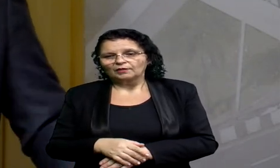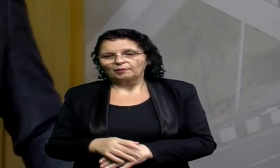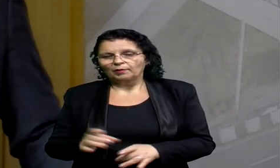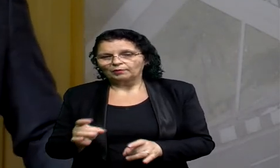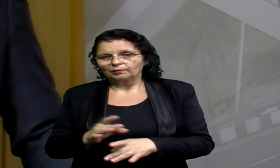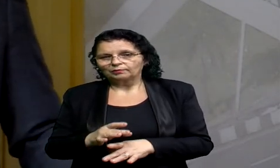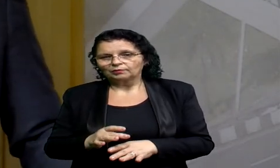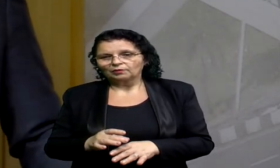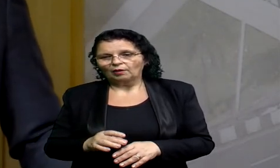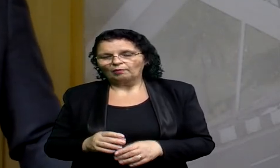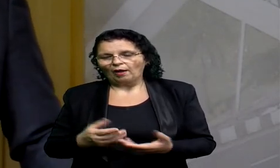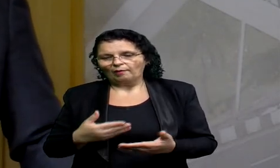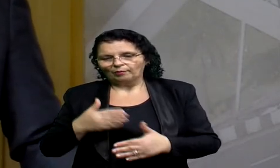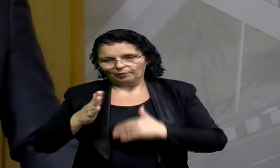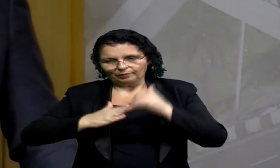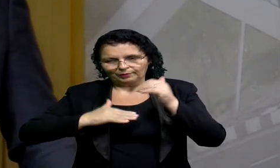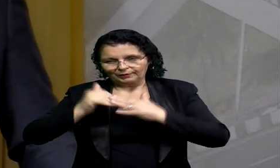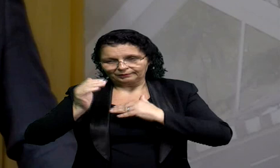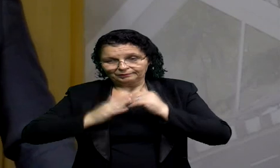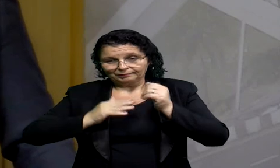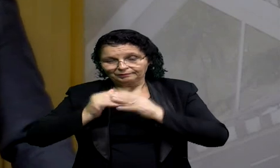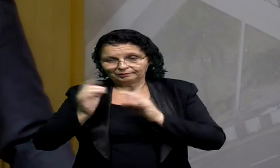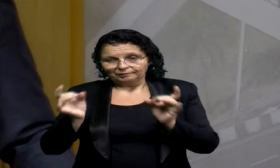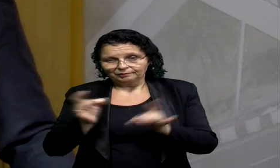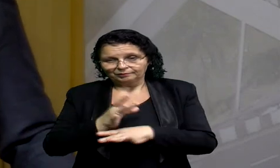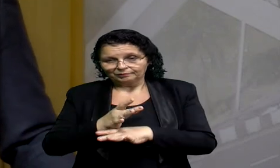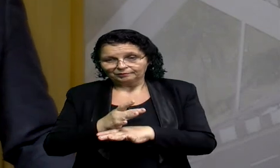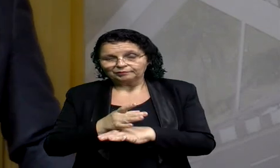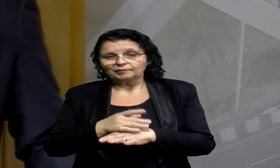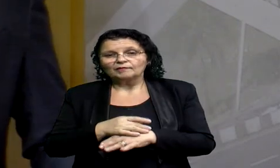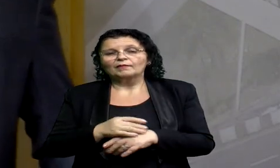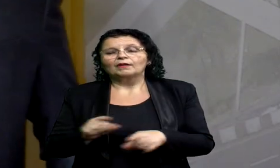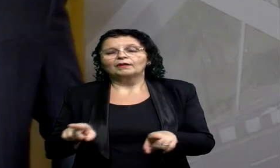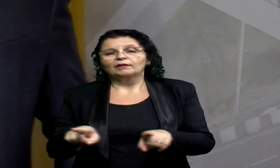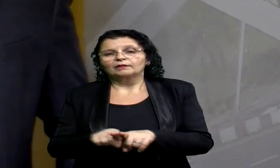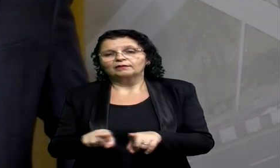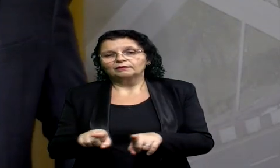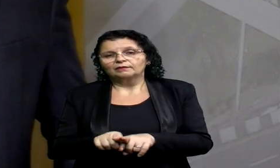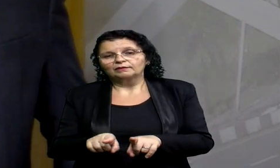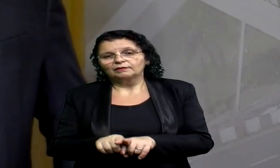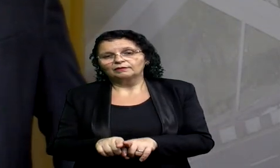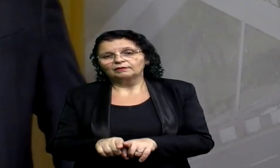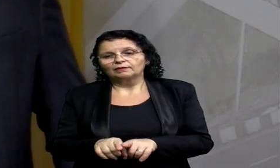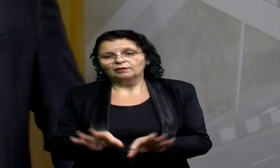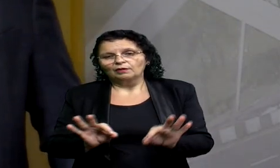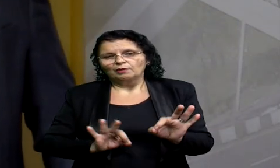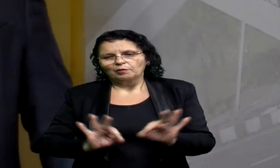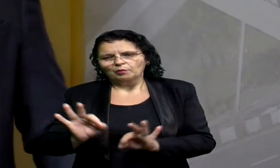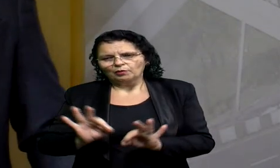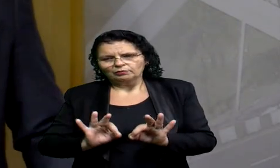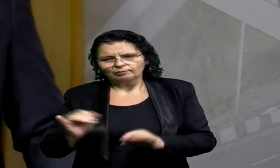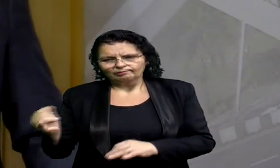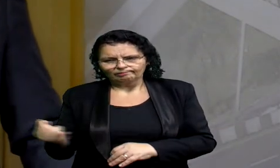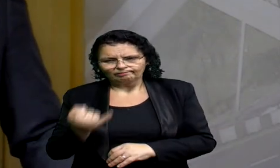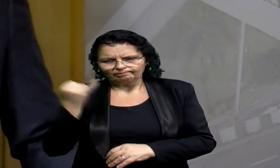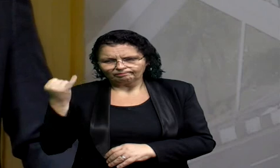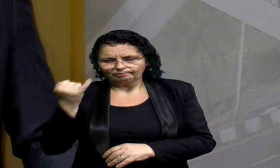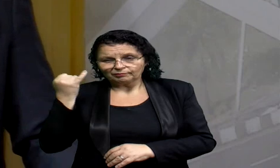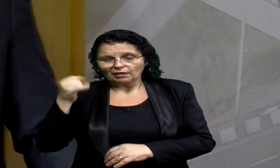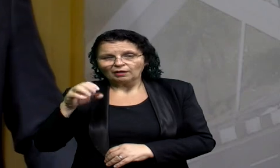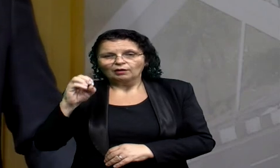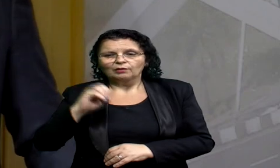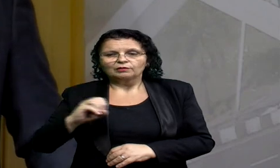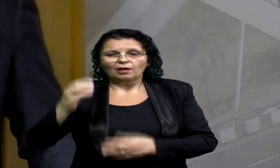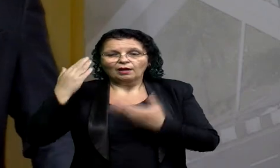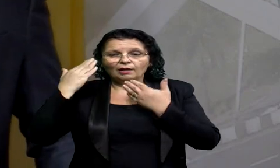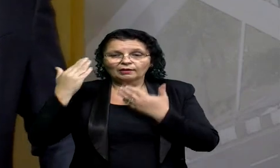deixar ela funcionando e também foi falado ontem sobre um projeto muito importante aqui na cidade de Osasco